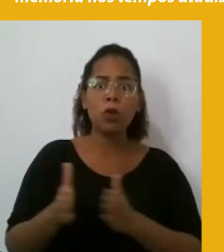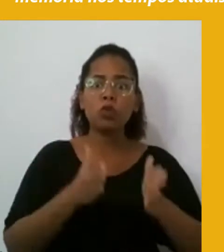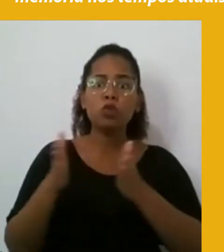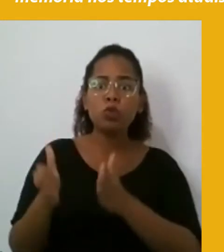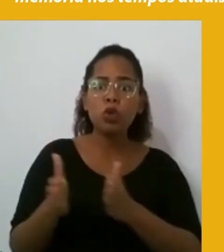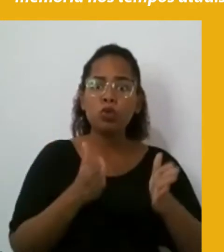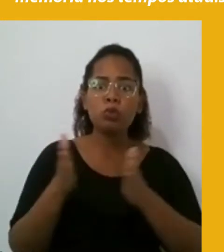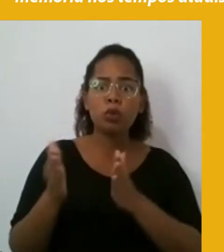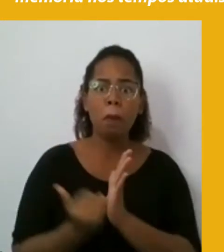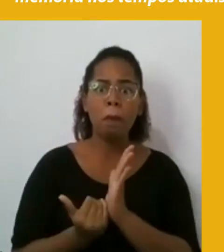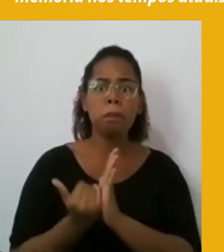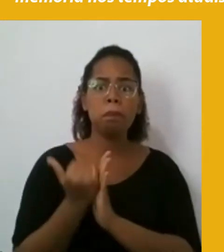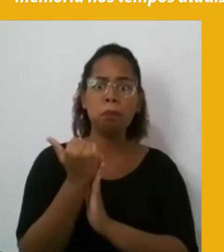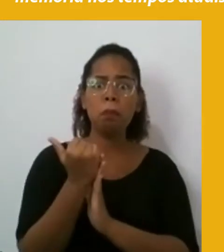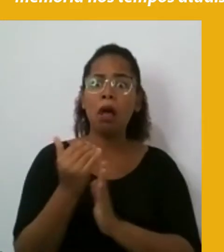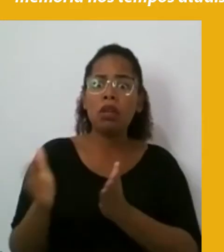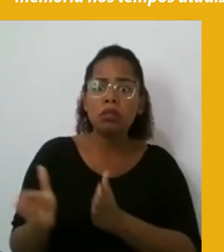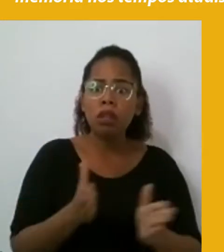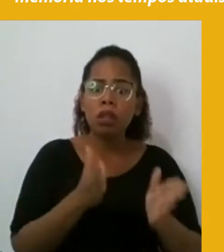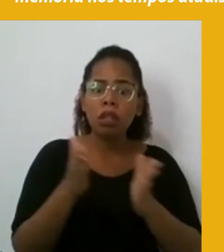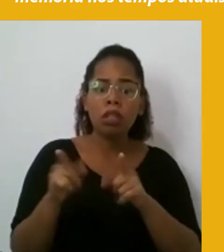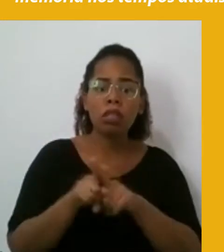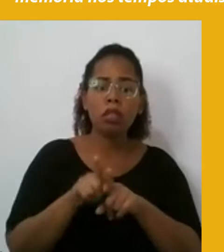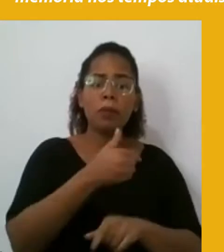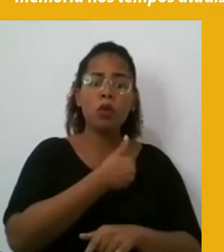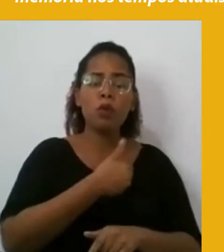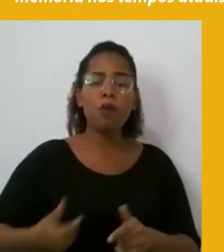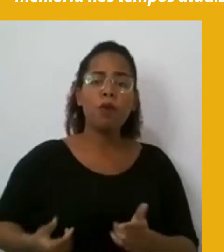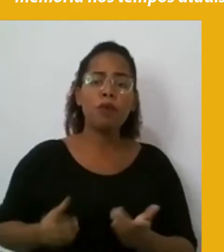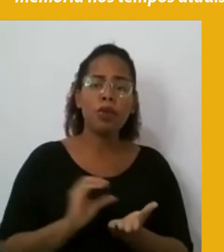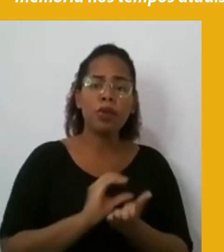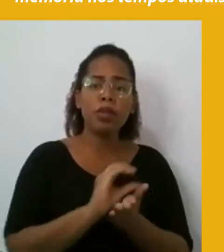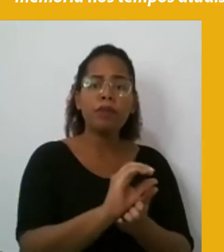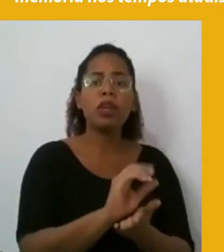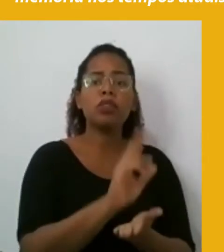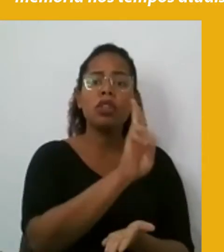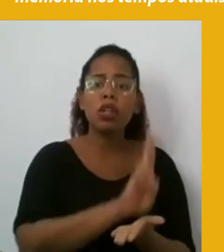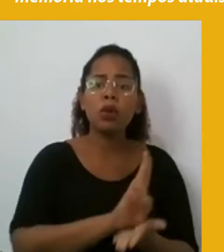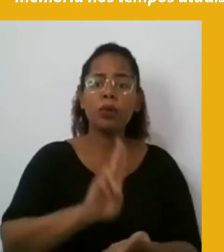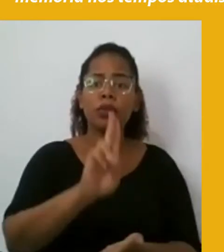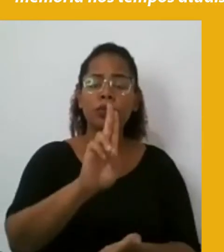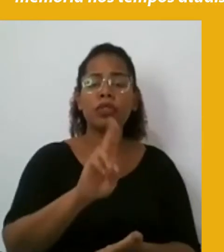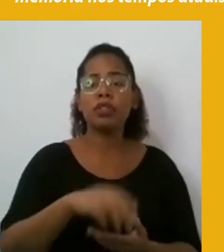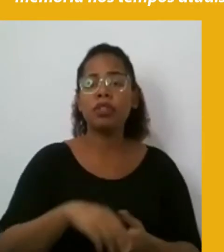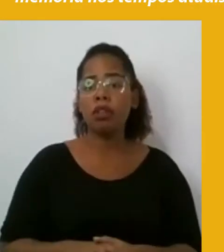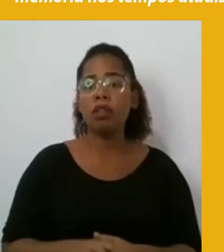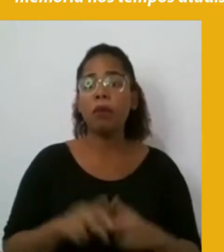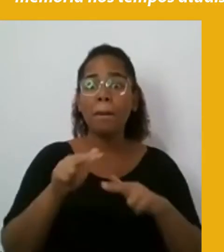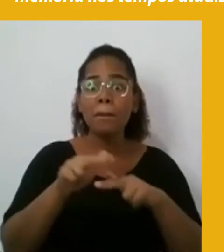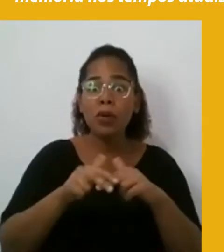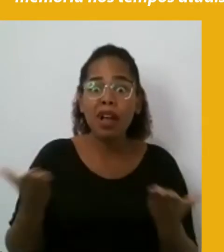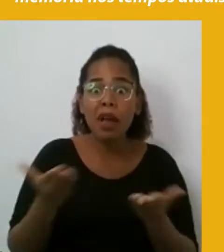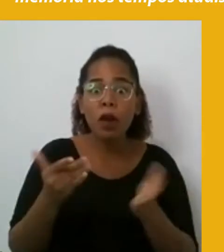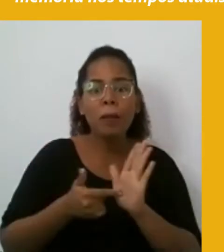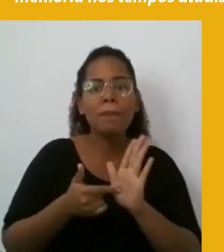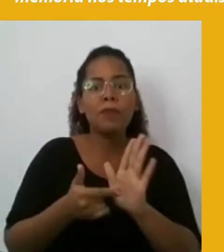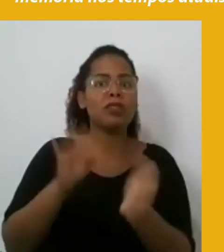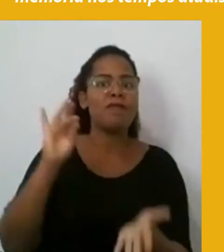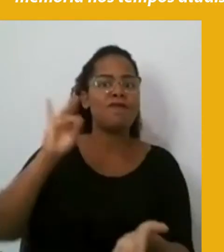universidades, aumentar os dinheiros das universidades. Eu disse isso. A pandemia pegou o país doente, distópico. Né? E